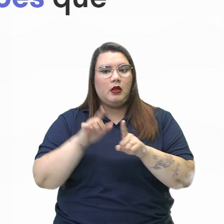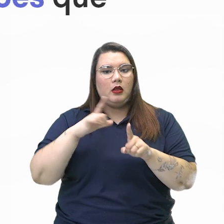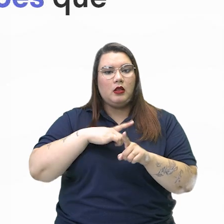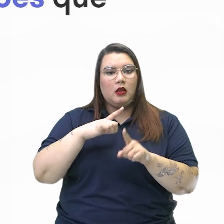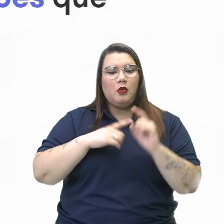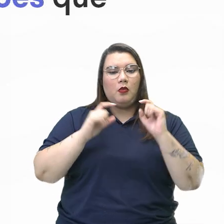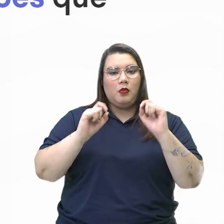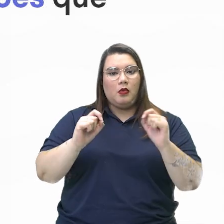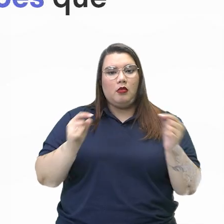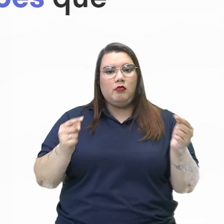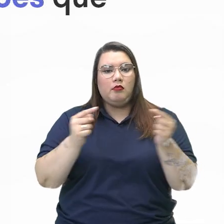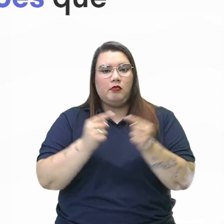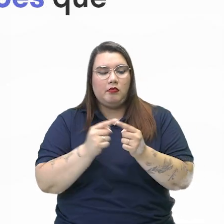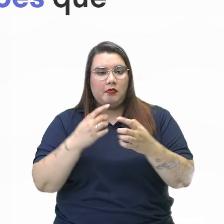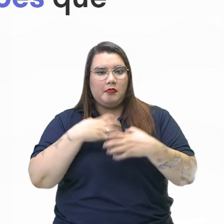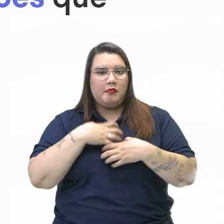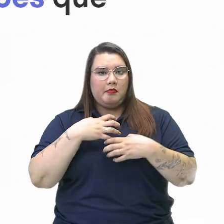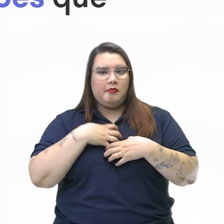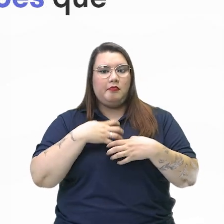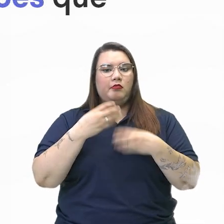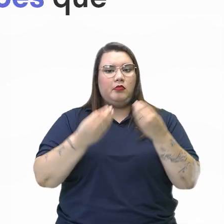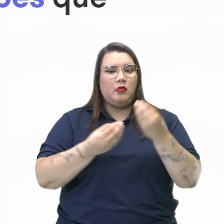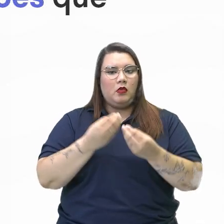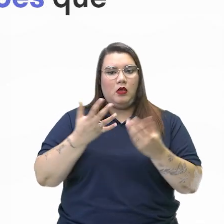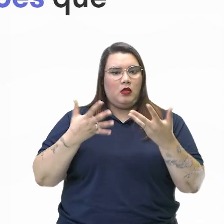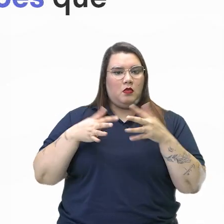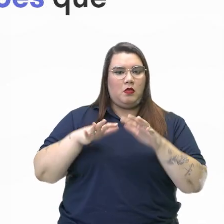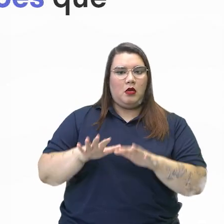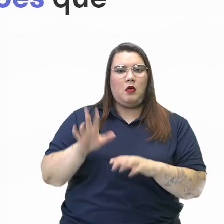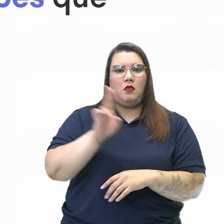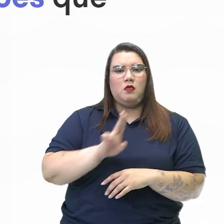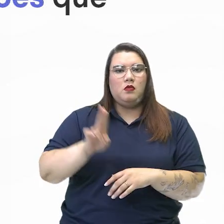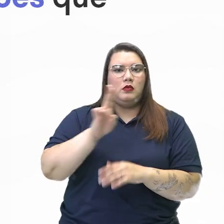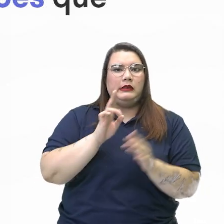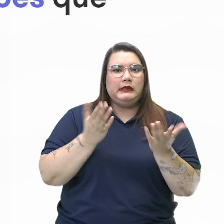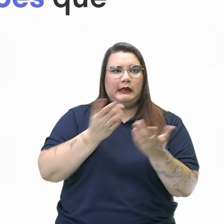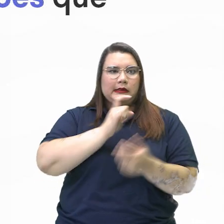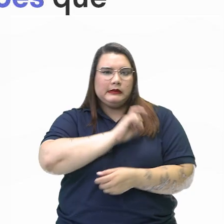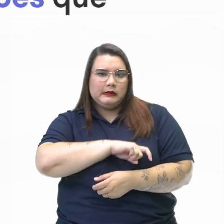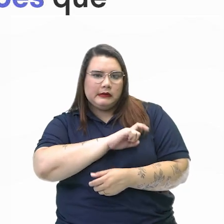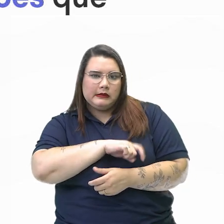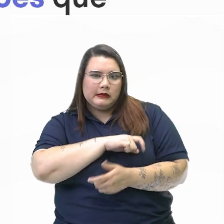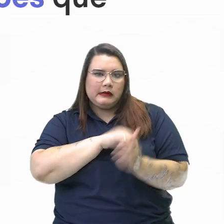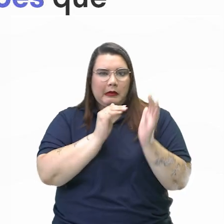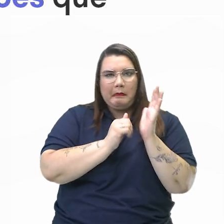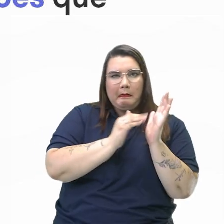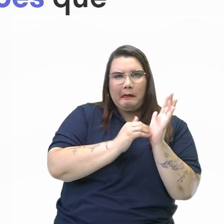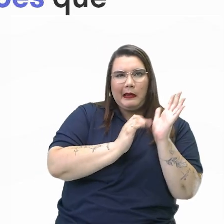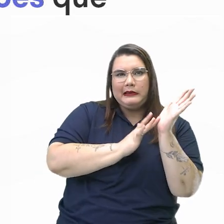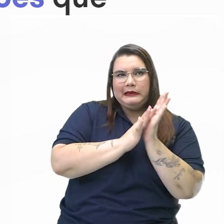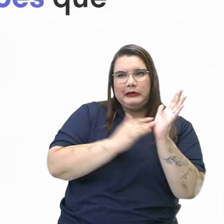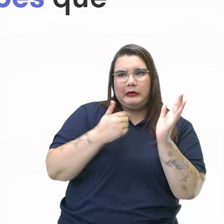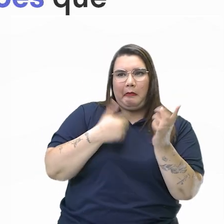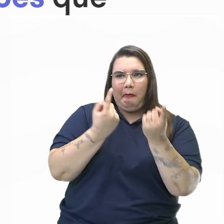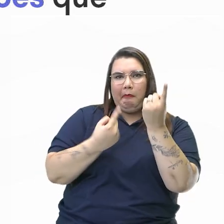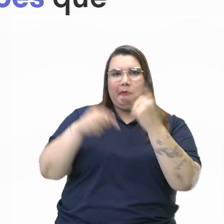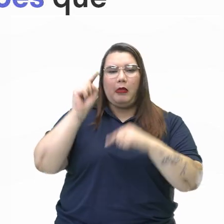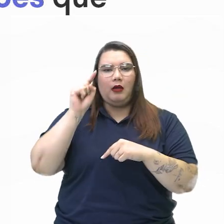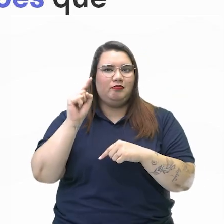agir. Não aceita o uso da astúcia e artifícios, nem subterfúgios para obter